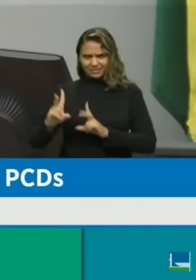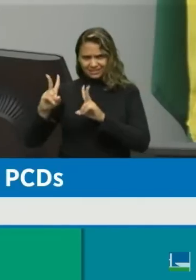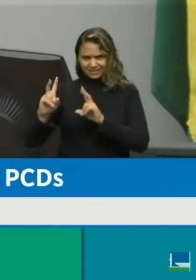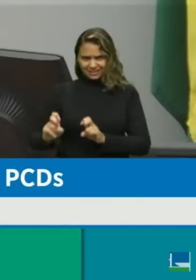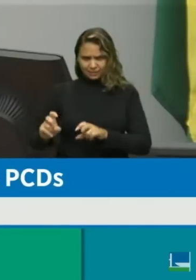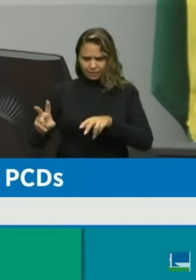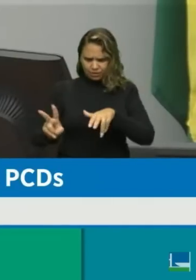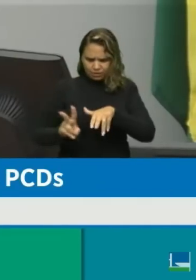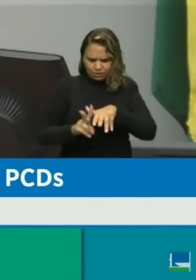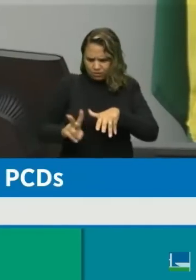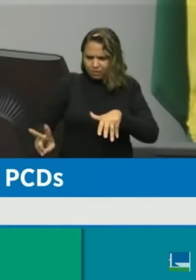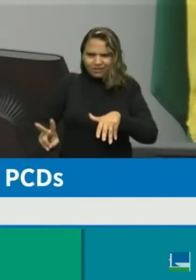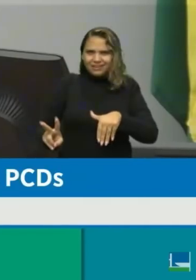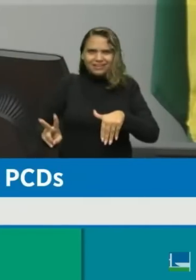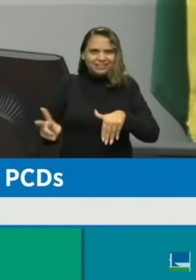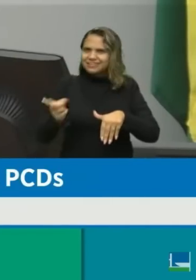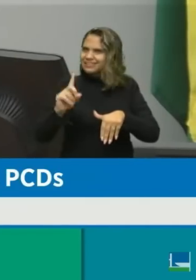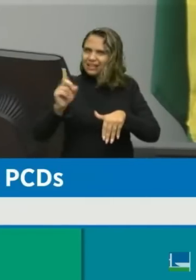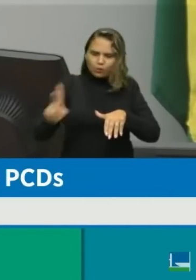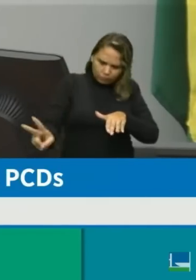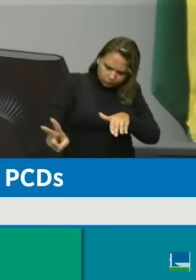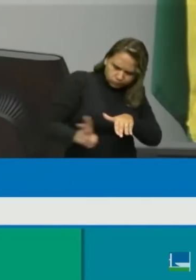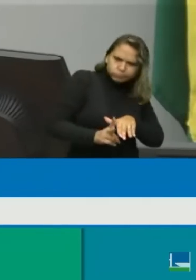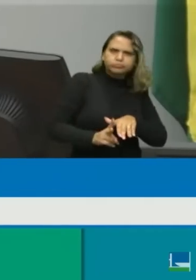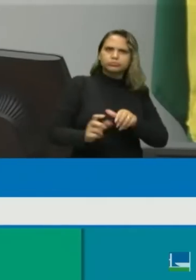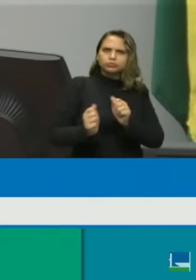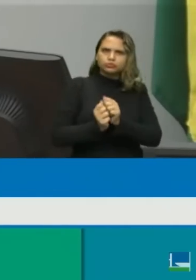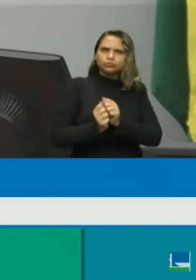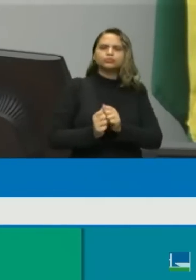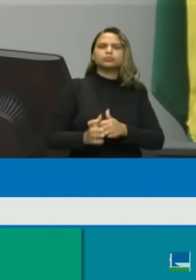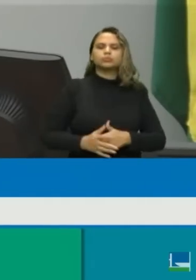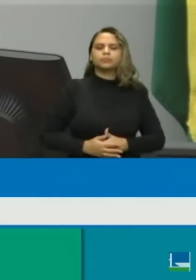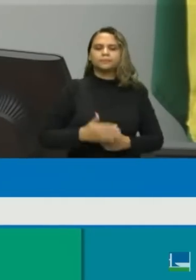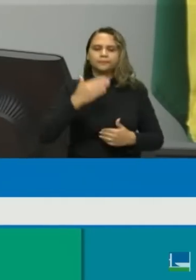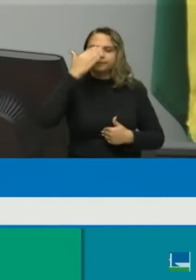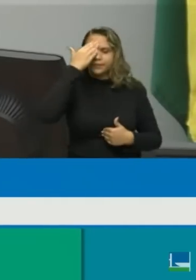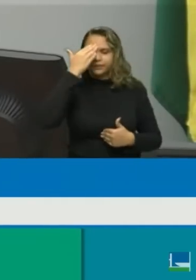E nós não ficaremos sozinhos nessa luta. Muito obrigado, deputado. Obrigado a todos vocês.